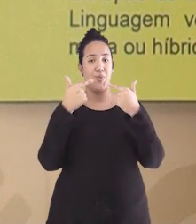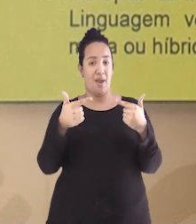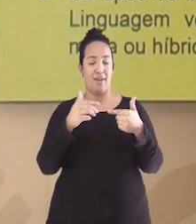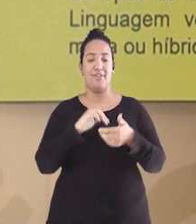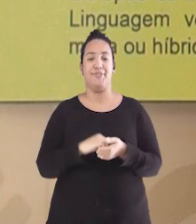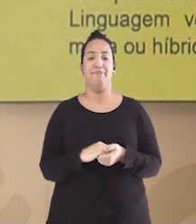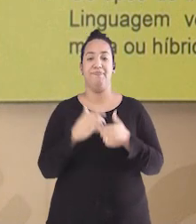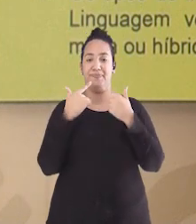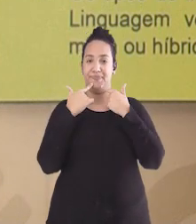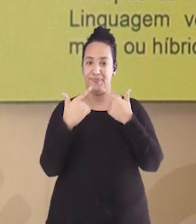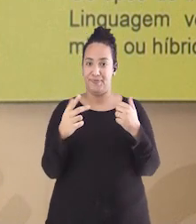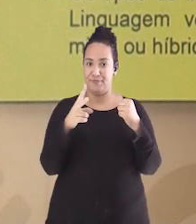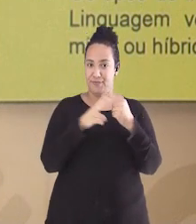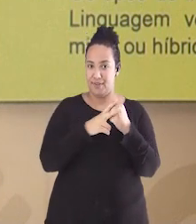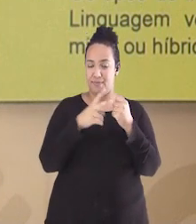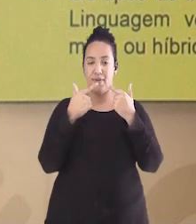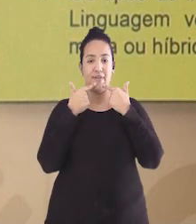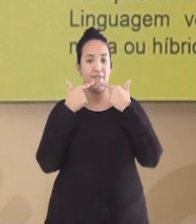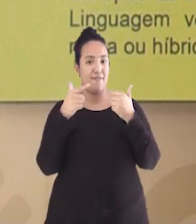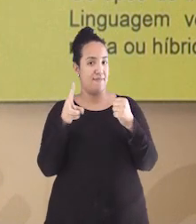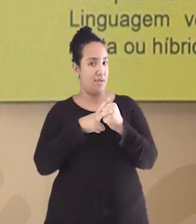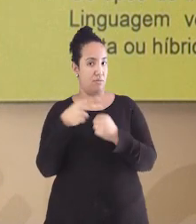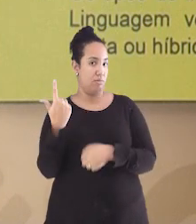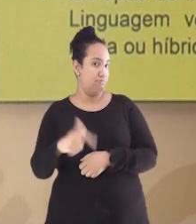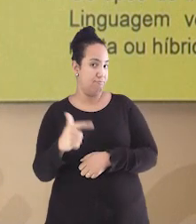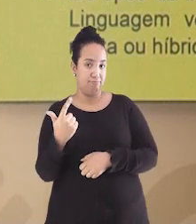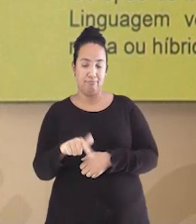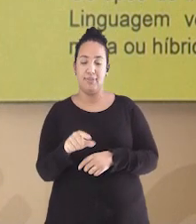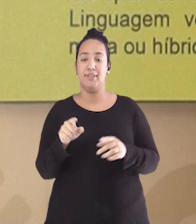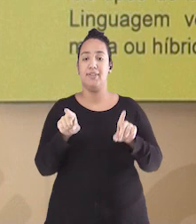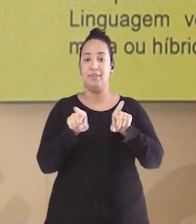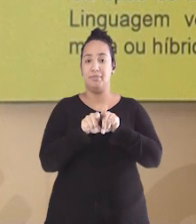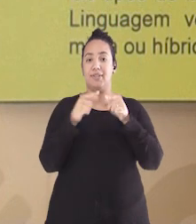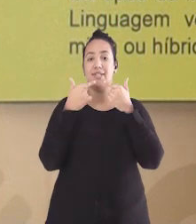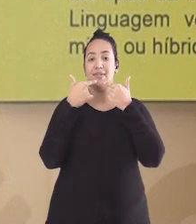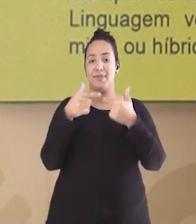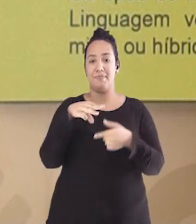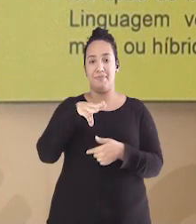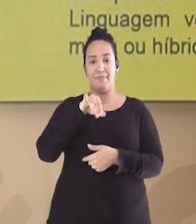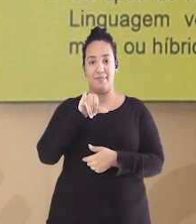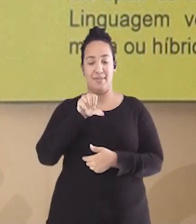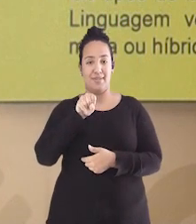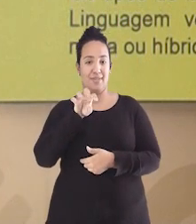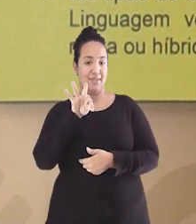textuais: linguagem verbal, não verbal, mista ou híbrida.